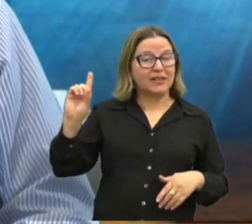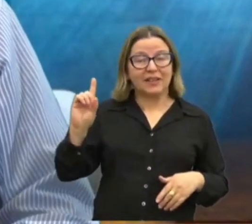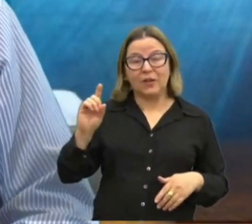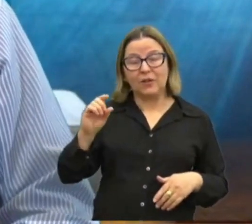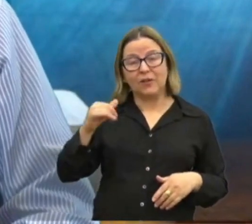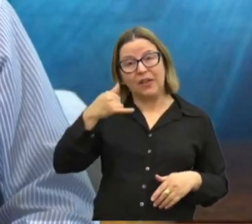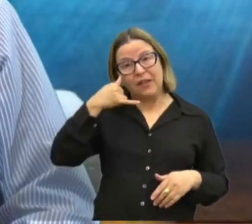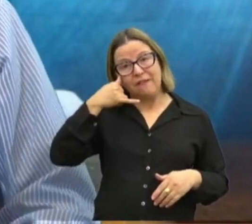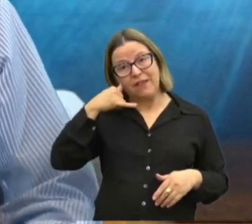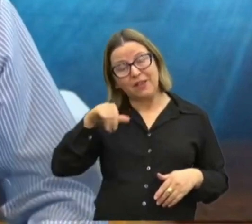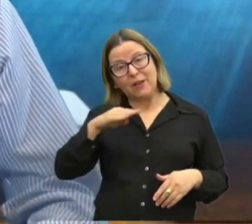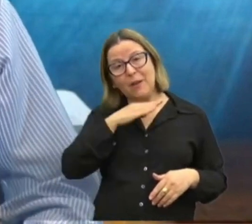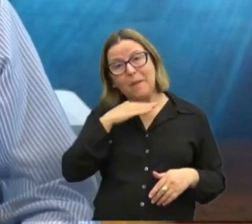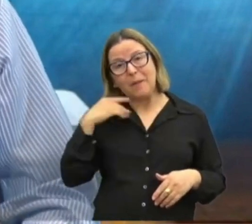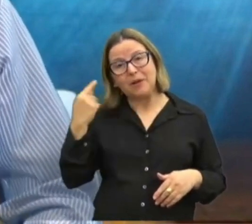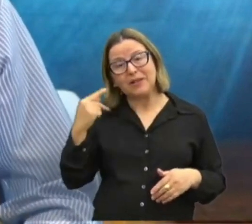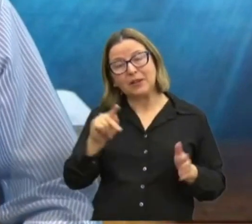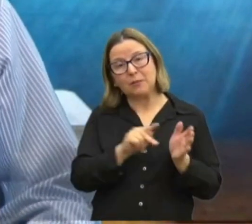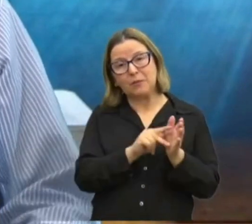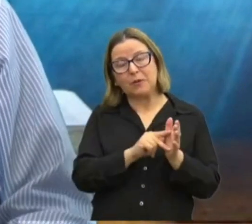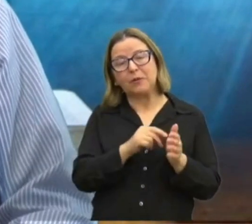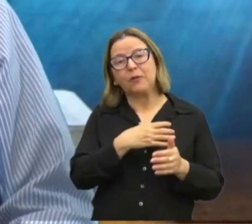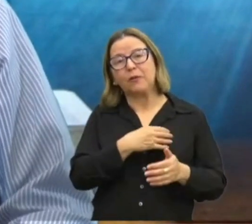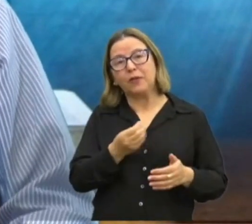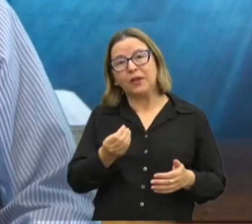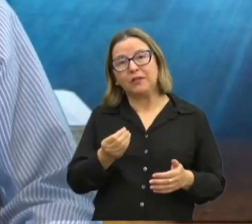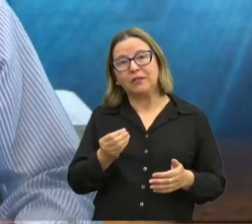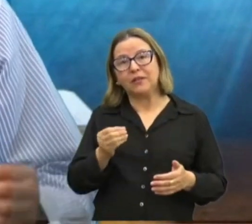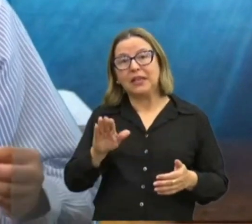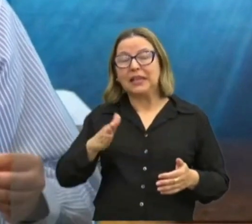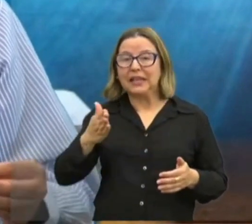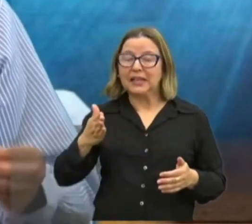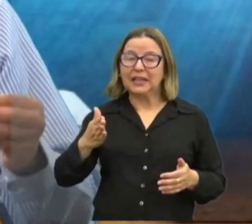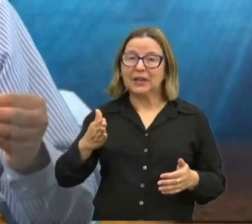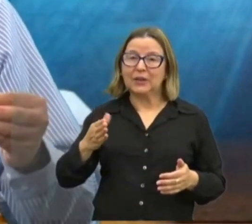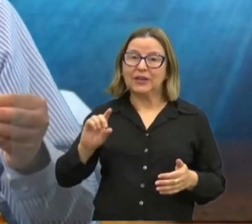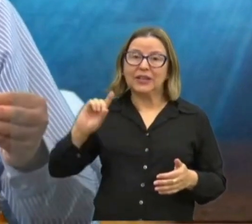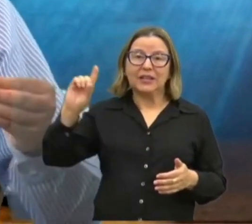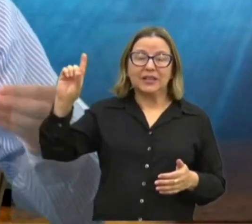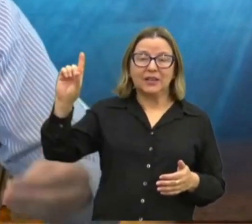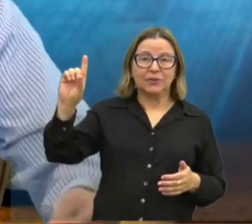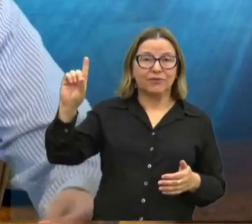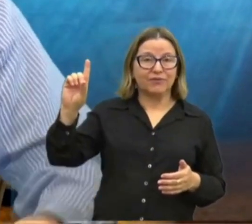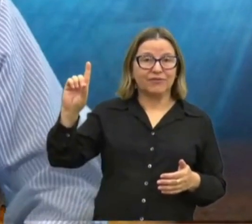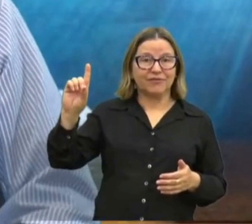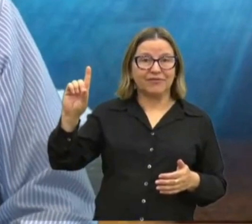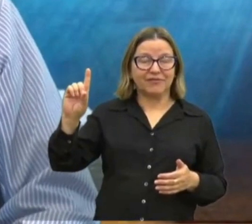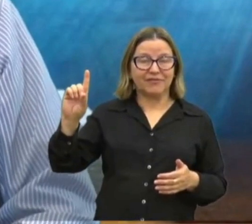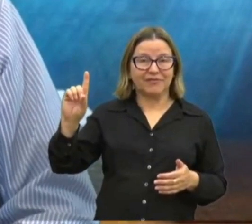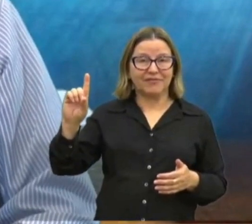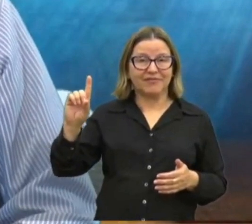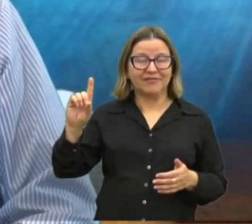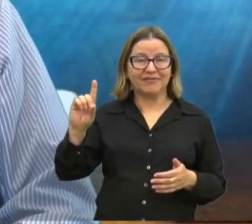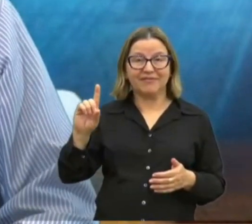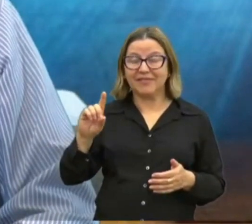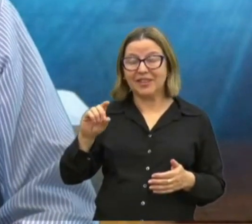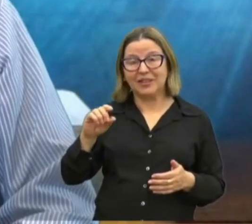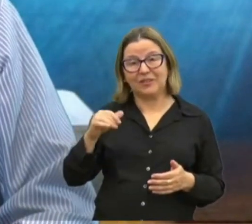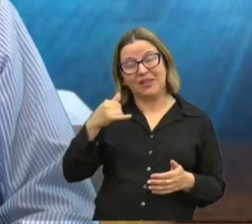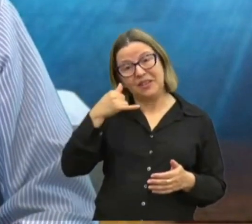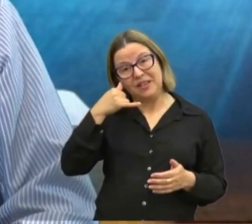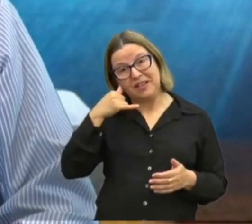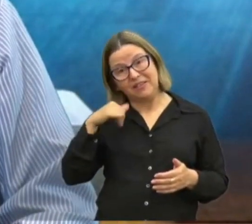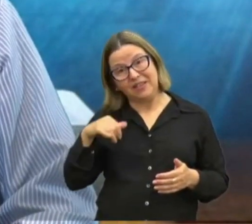próprio filho, Deus não poderia recusar nada que fosse menor do que isso.